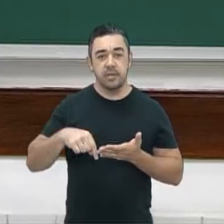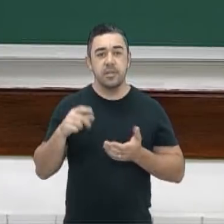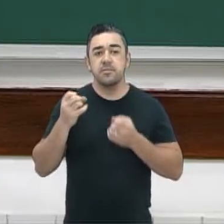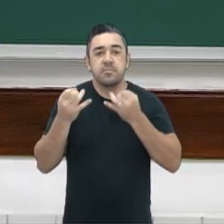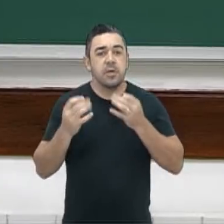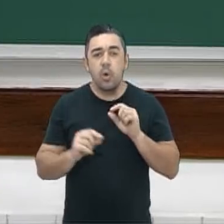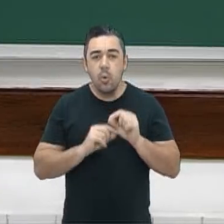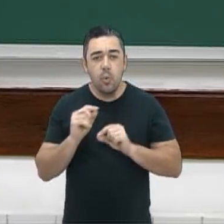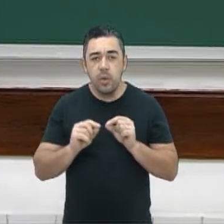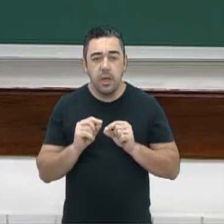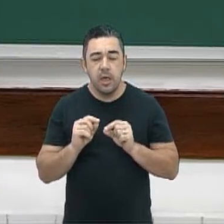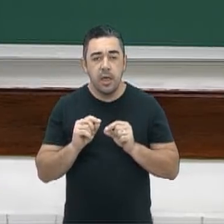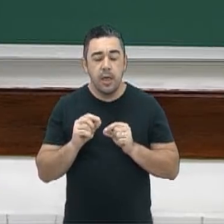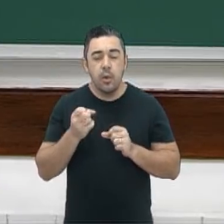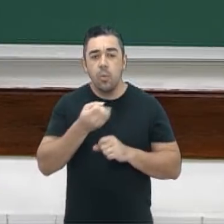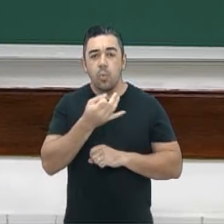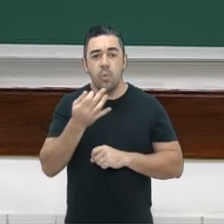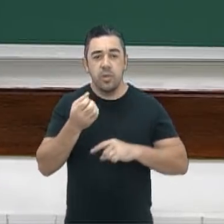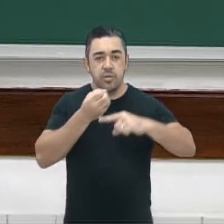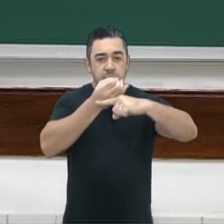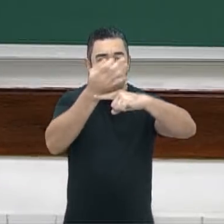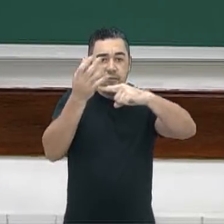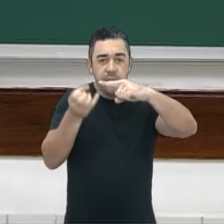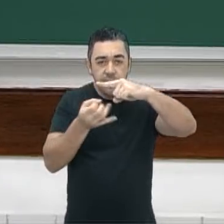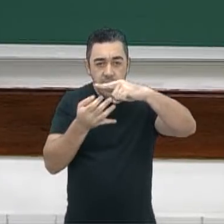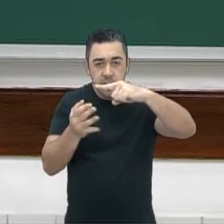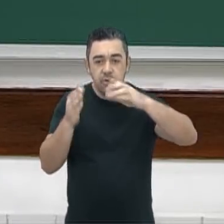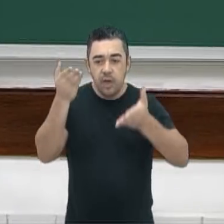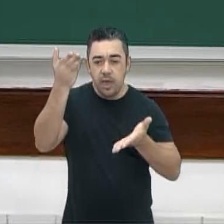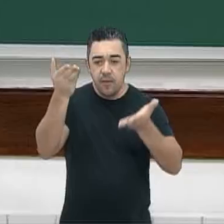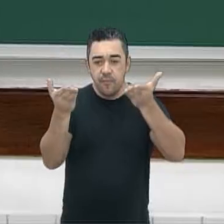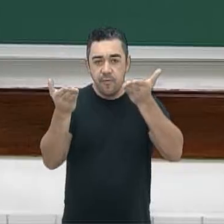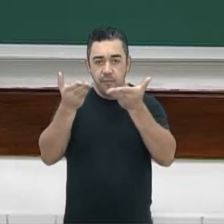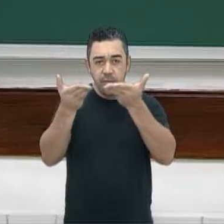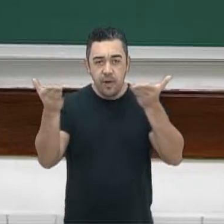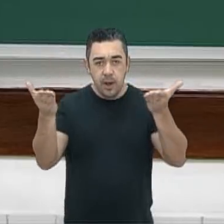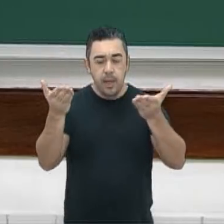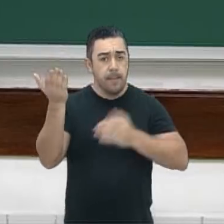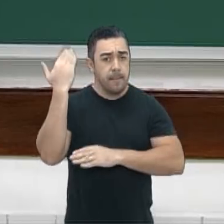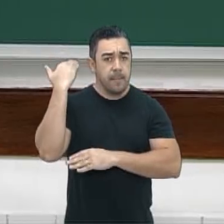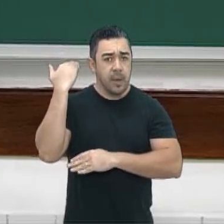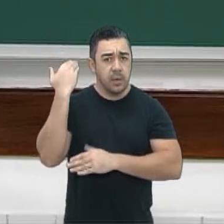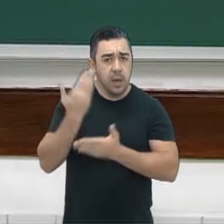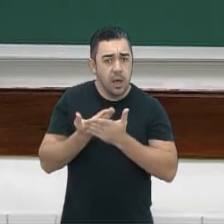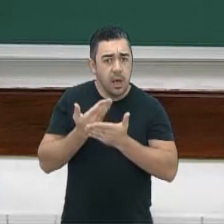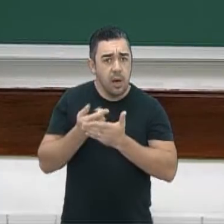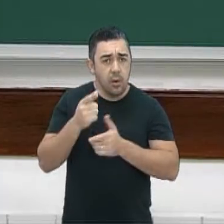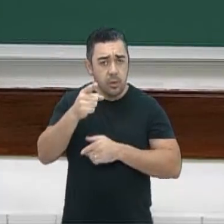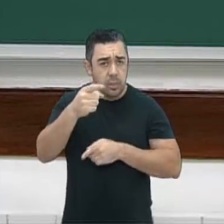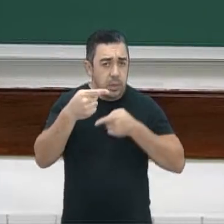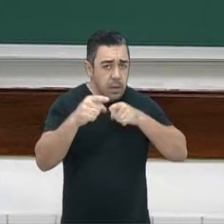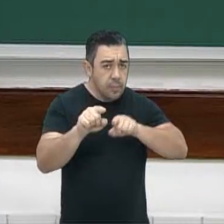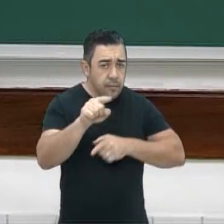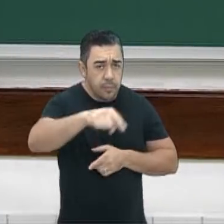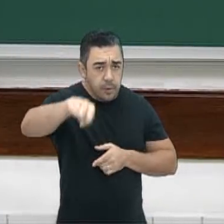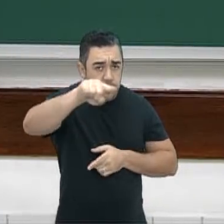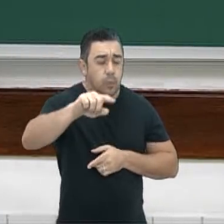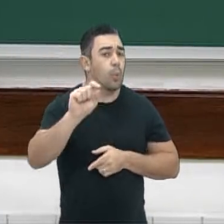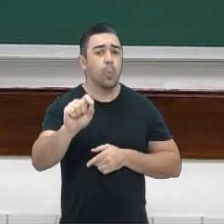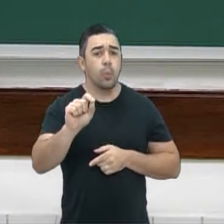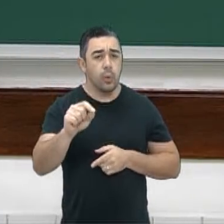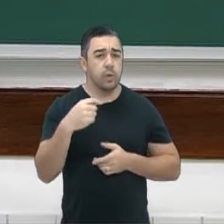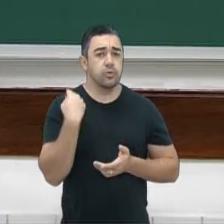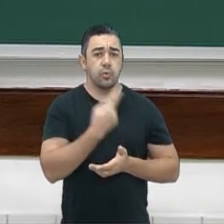de frações. Na aula passada, eu deixei um exercício de desafio para vocês, que era o quê? Que a gente estava falando